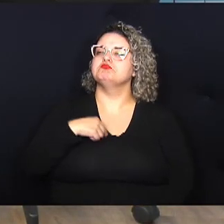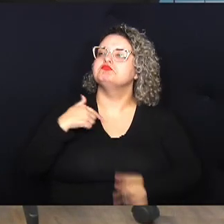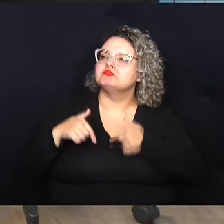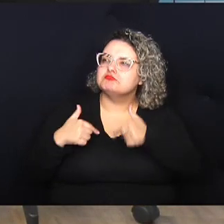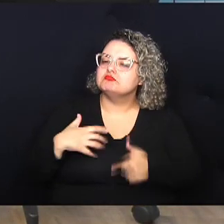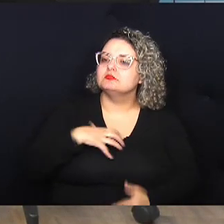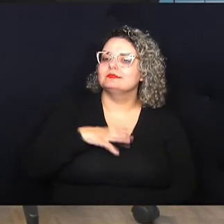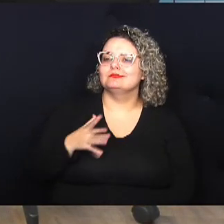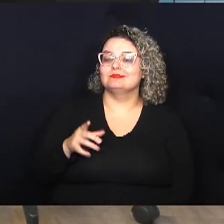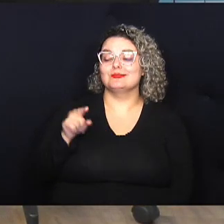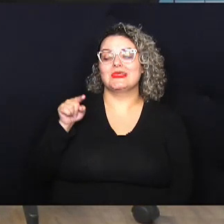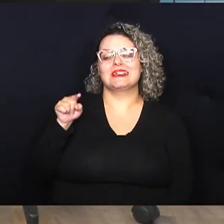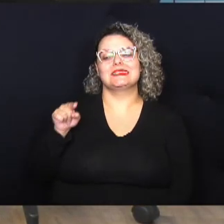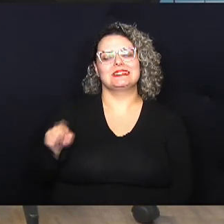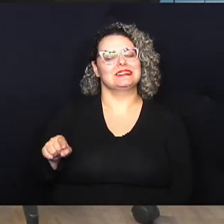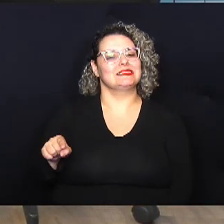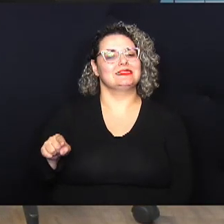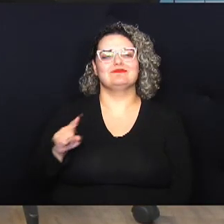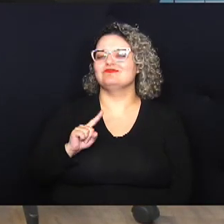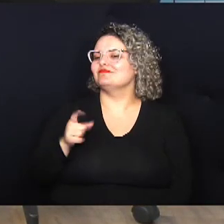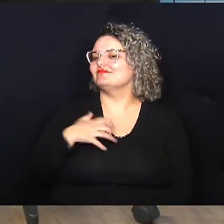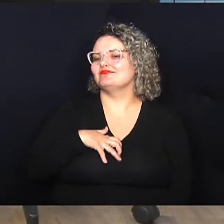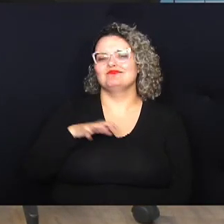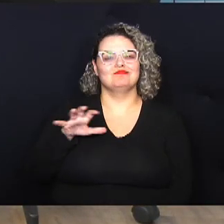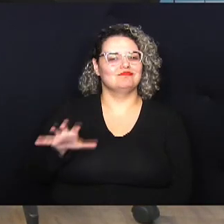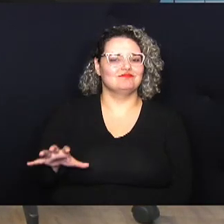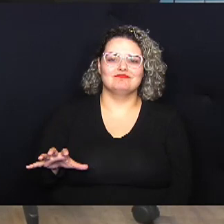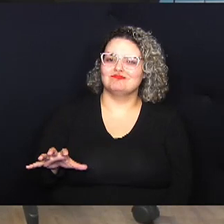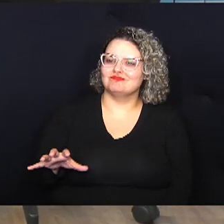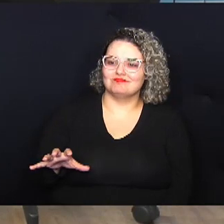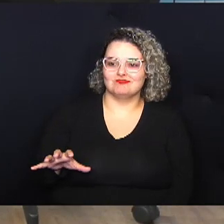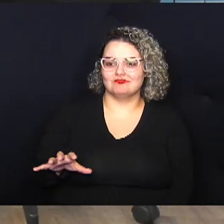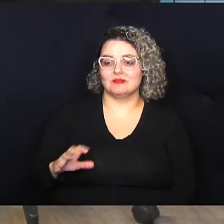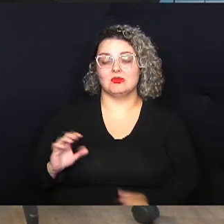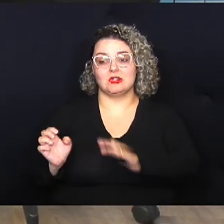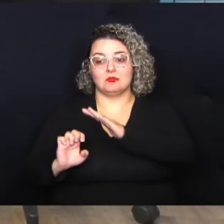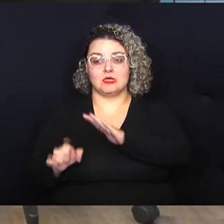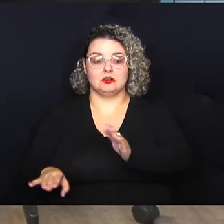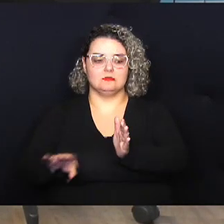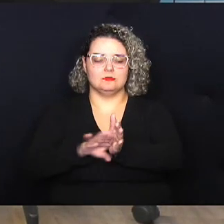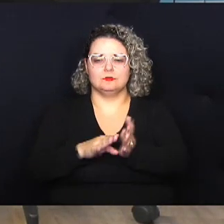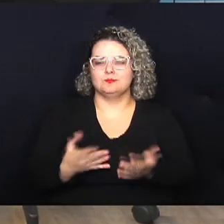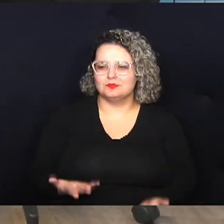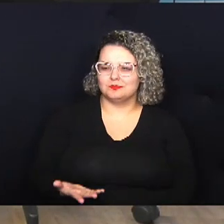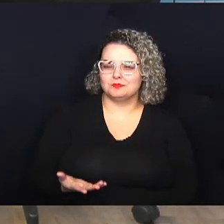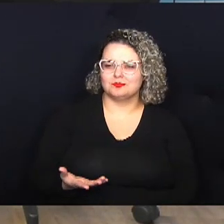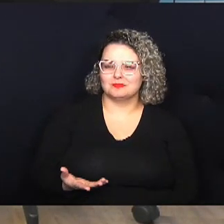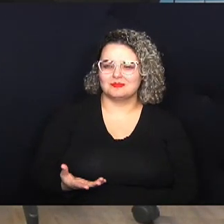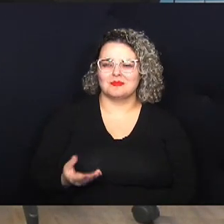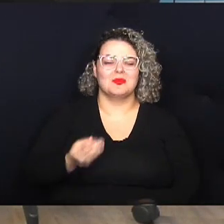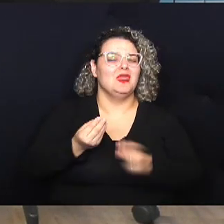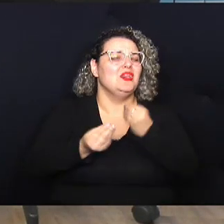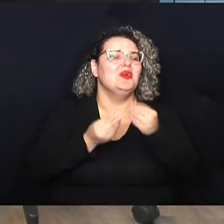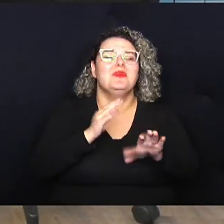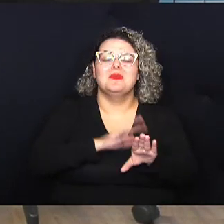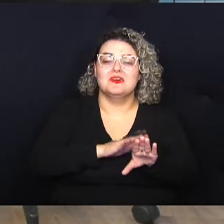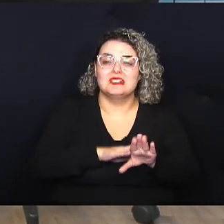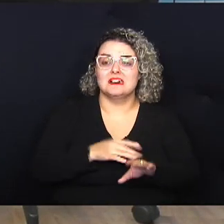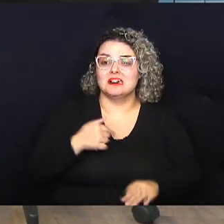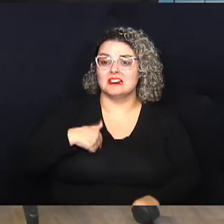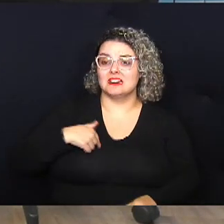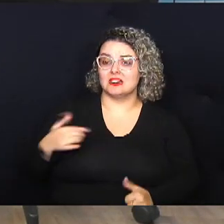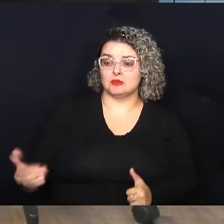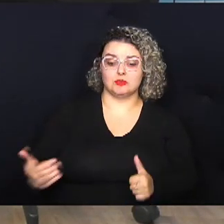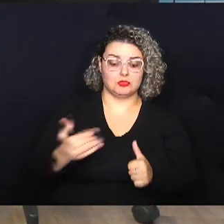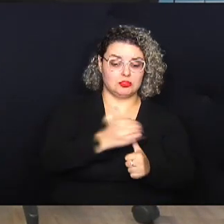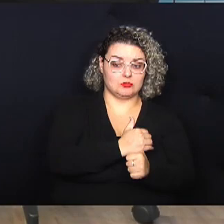o fulano, ele não é assim. Então lá na empresa você chega, você fala assim, como que você funciona? A pessoa fala, olha, eu sou dominante